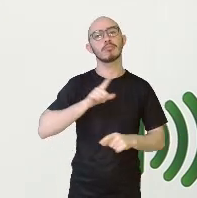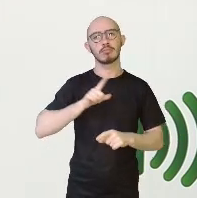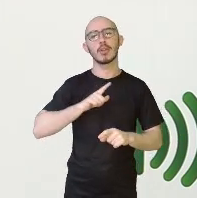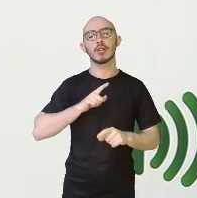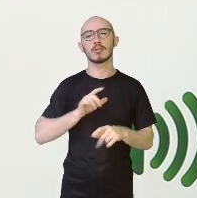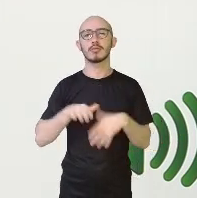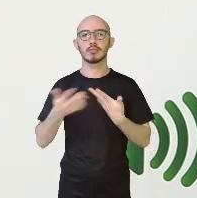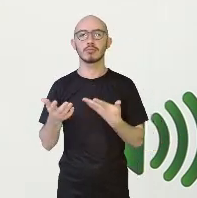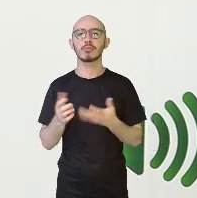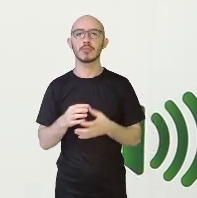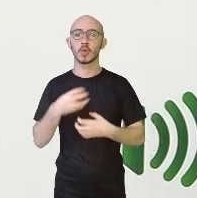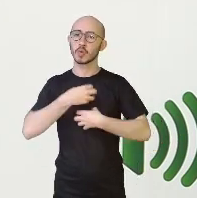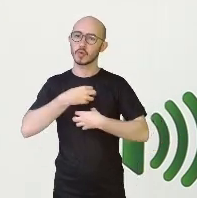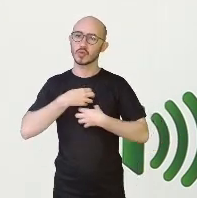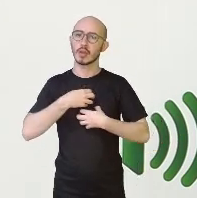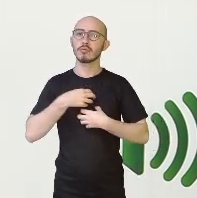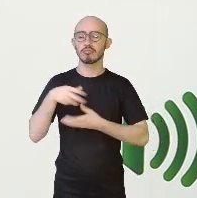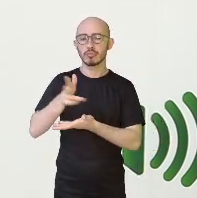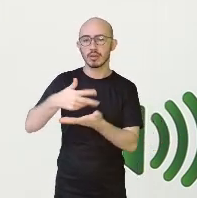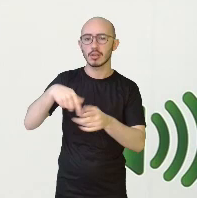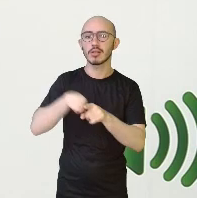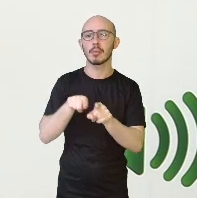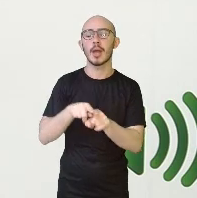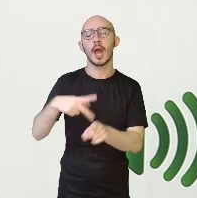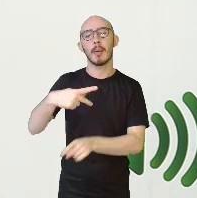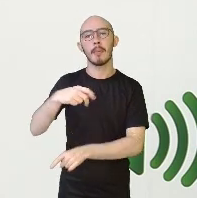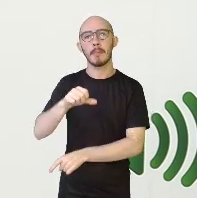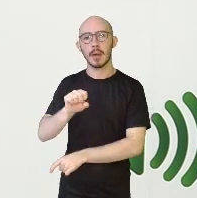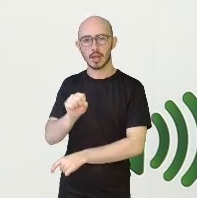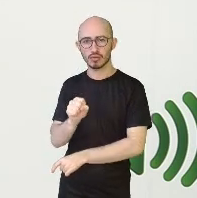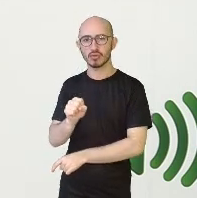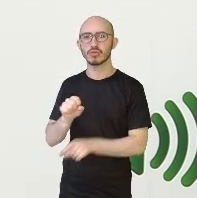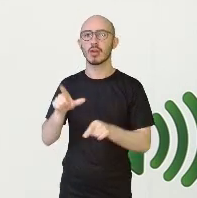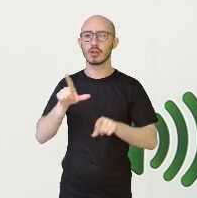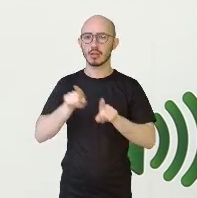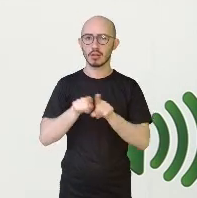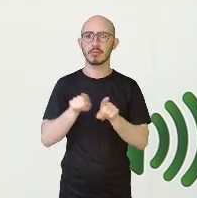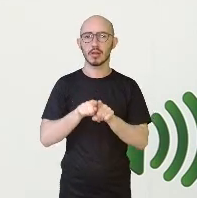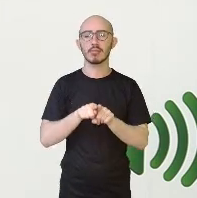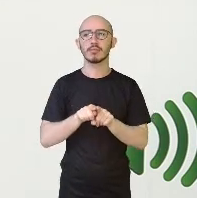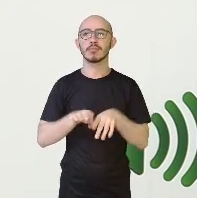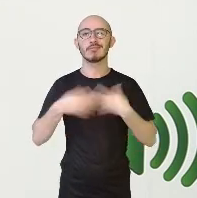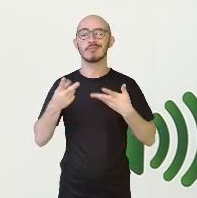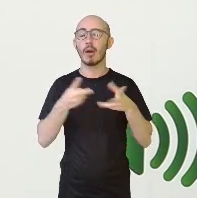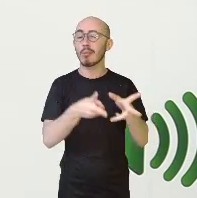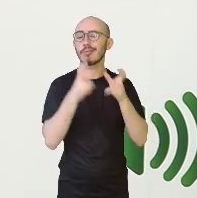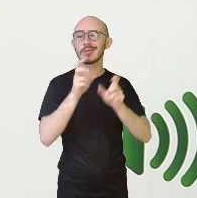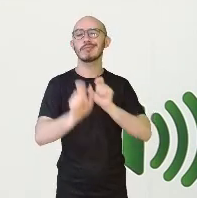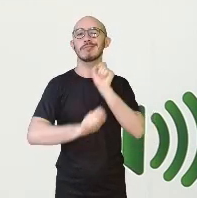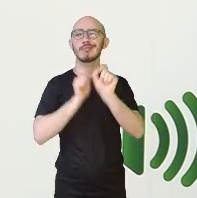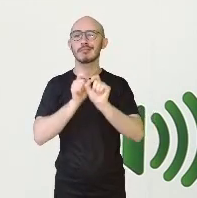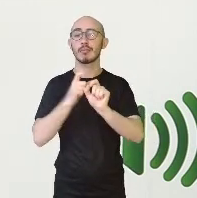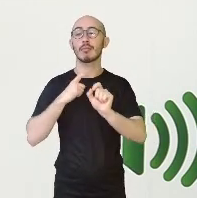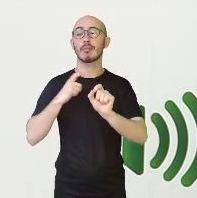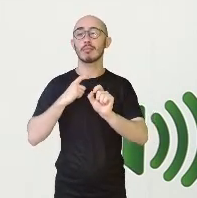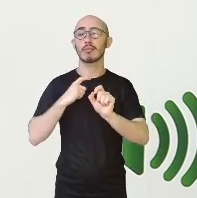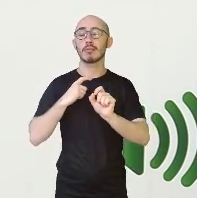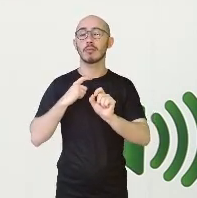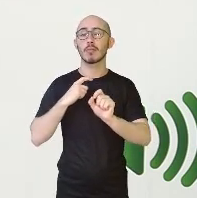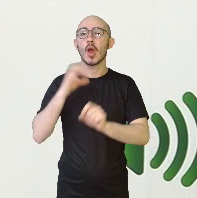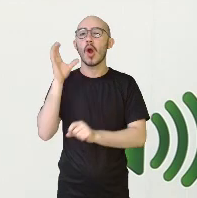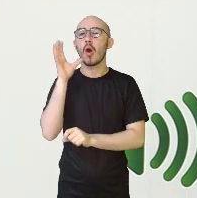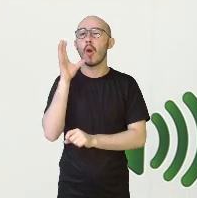dos passos coreográficos que são desenvolvidos naquele momento. E a gente começa a perceber a velocidade,